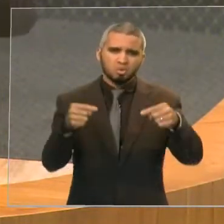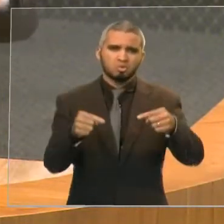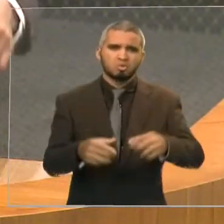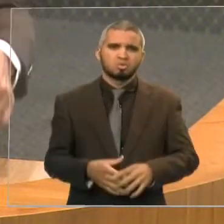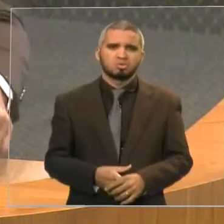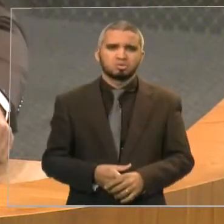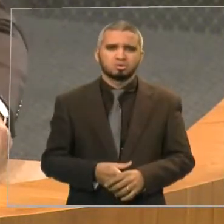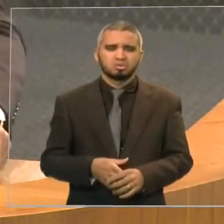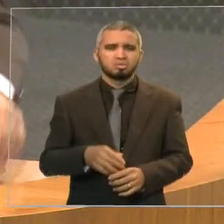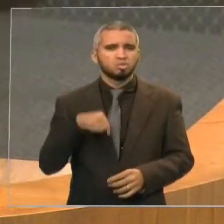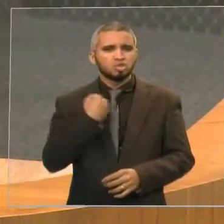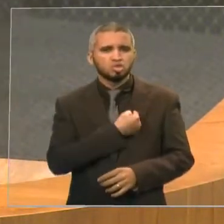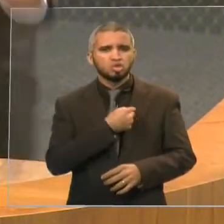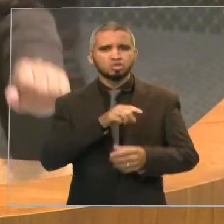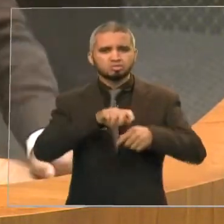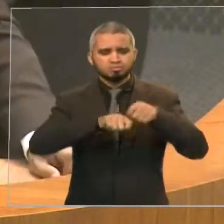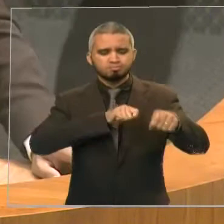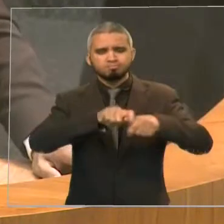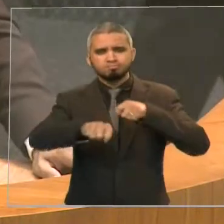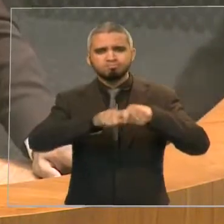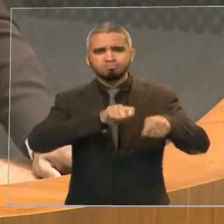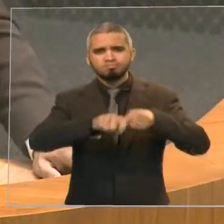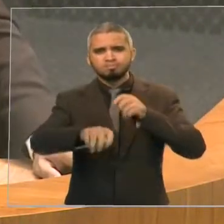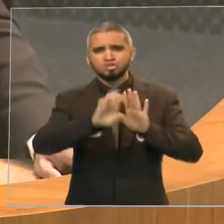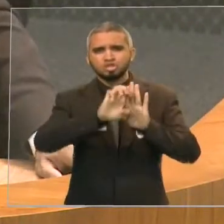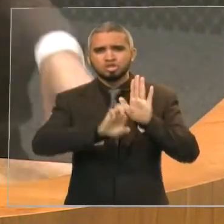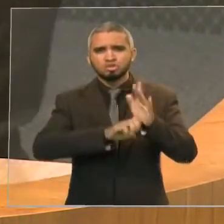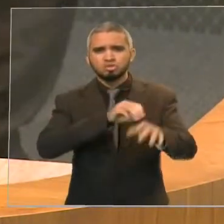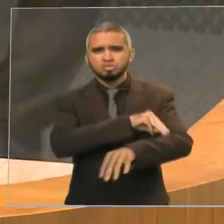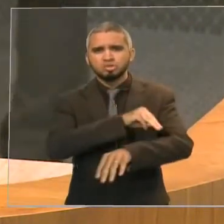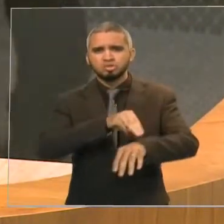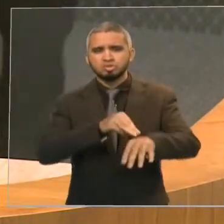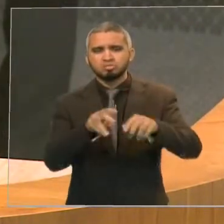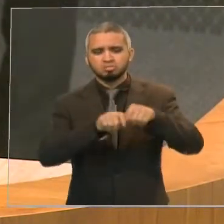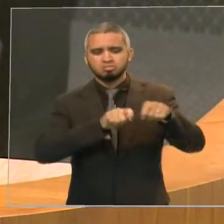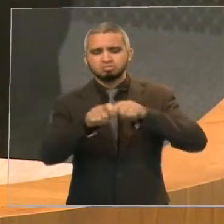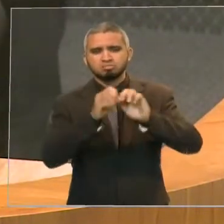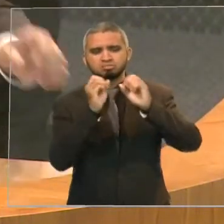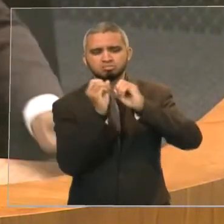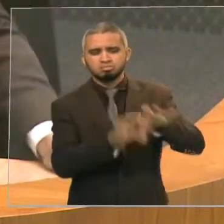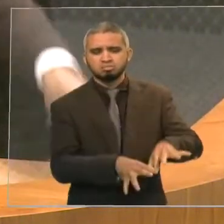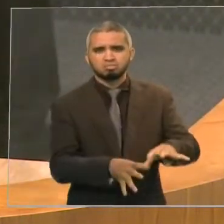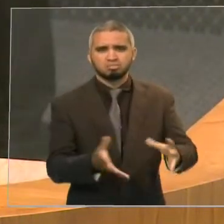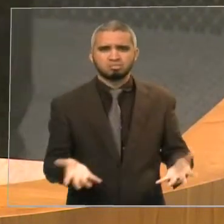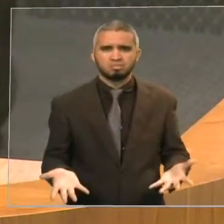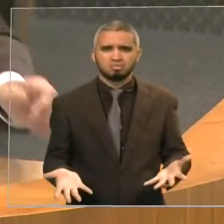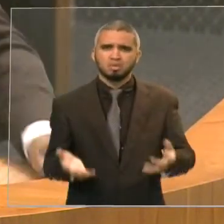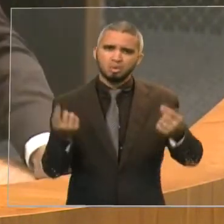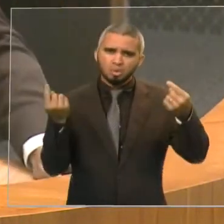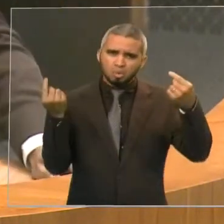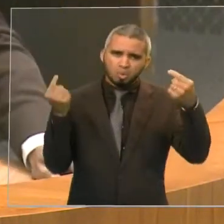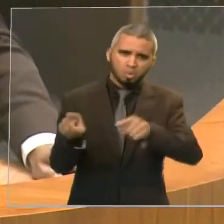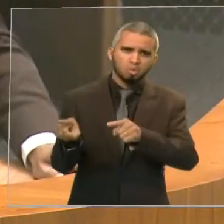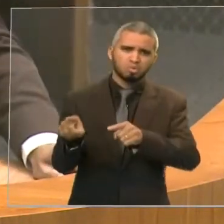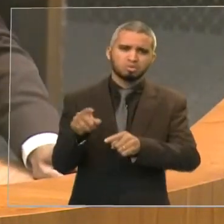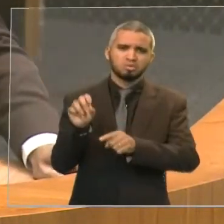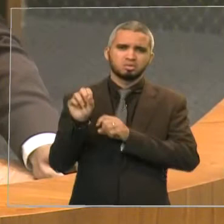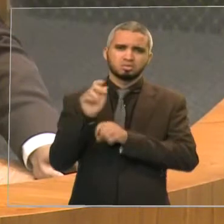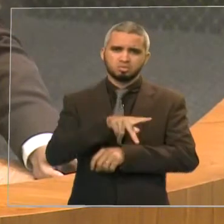rasgando o estatuto dos professores. Estamos indo contra os professores, contra a